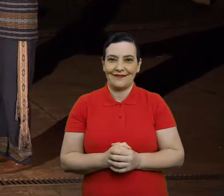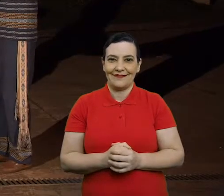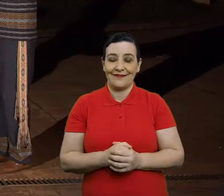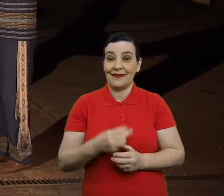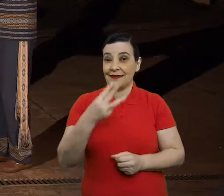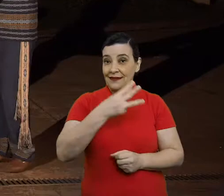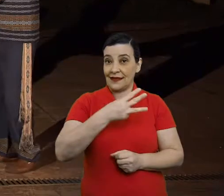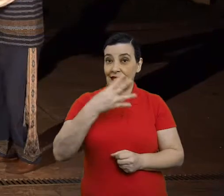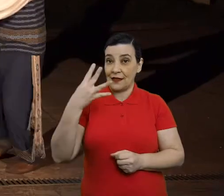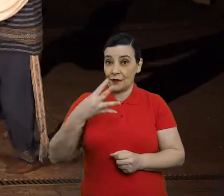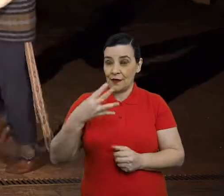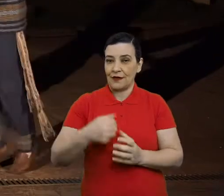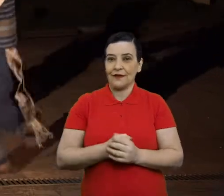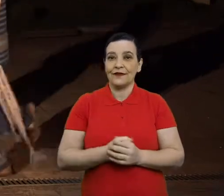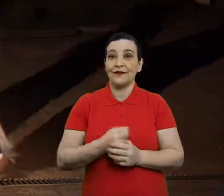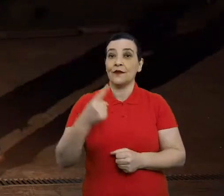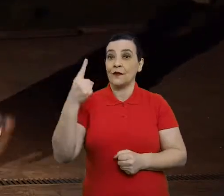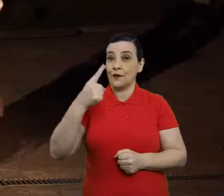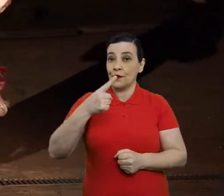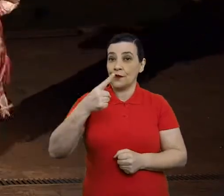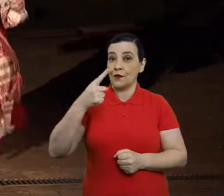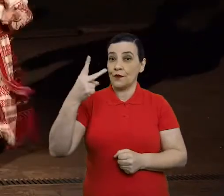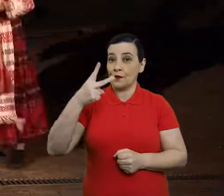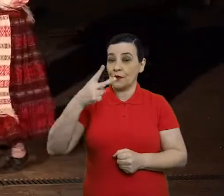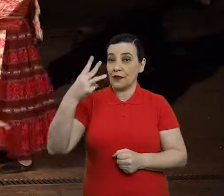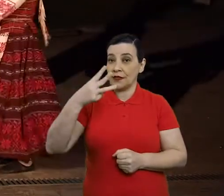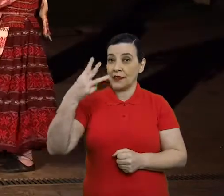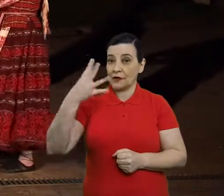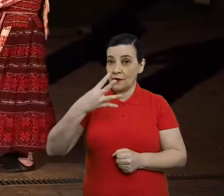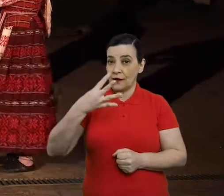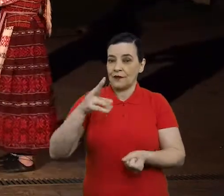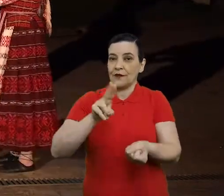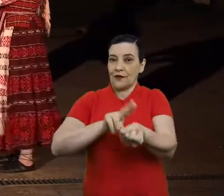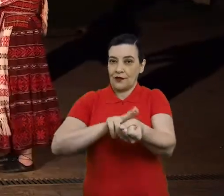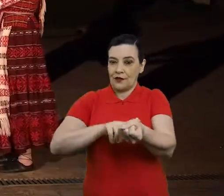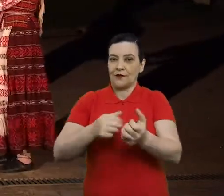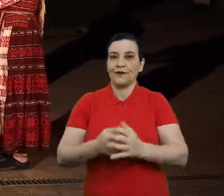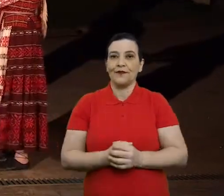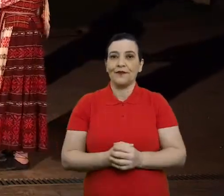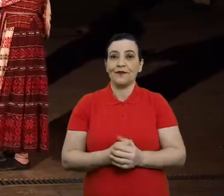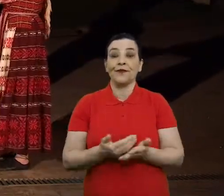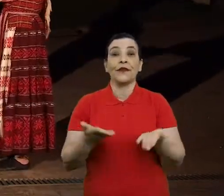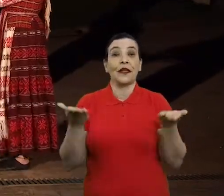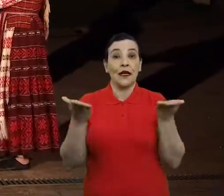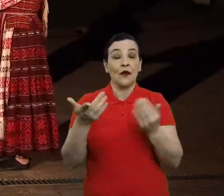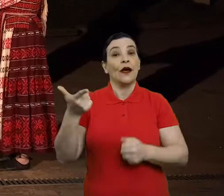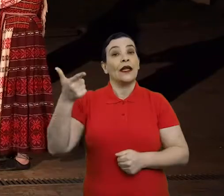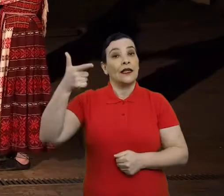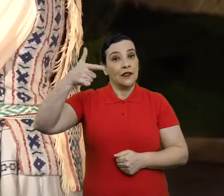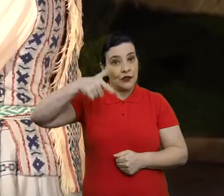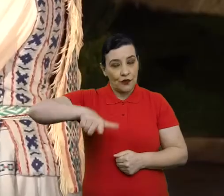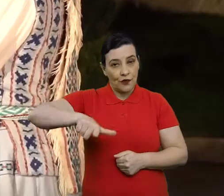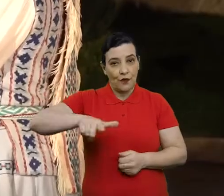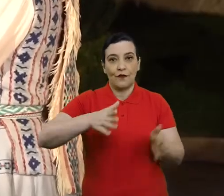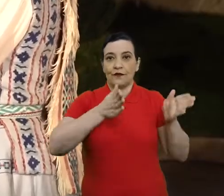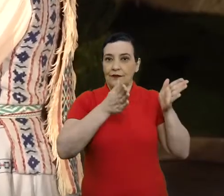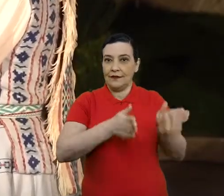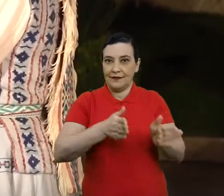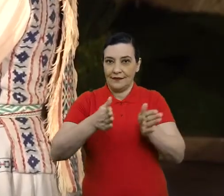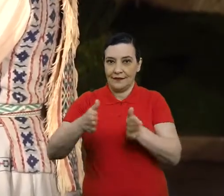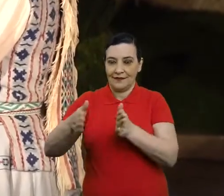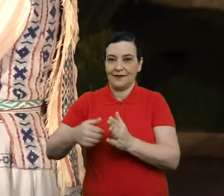de lugar, hein? Tris queturi. Um, eles dois, giram três, 180 quatro. Graus. E agora a gente vai repetir a mesma